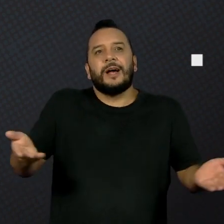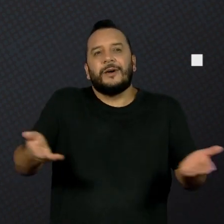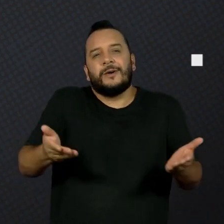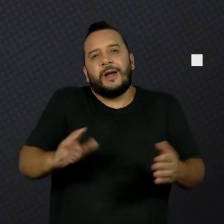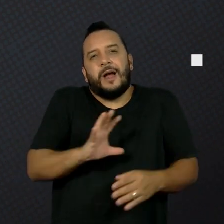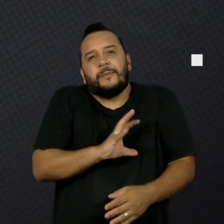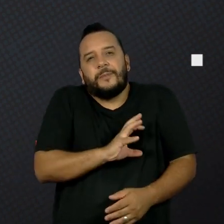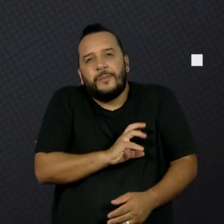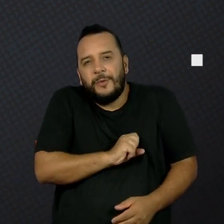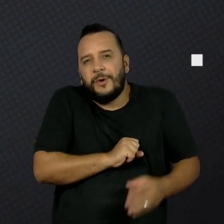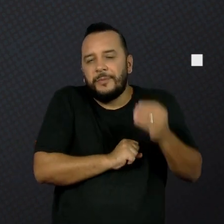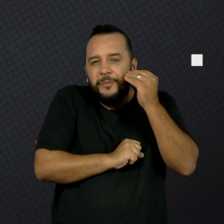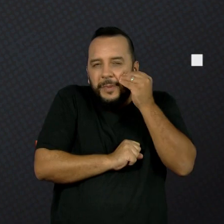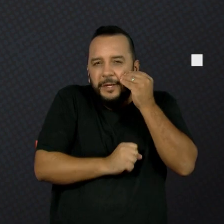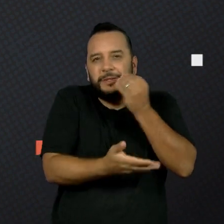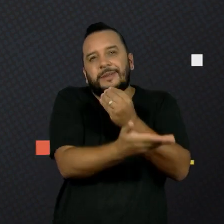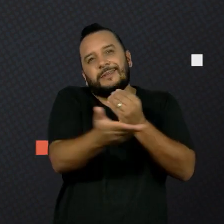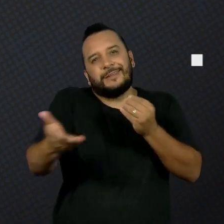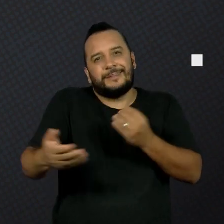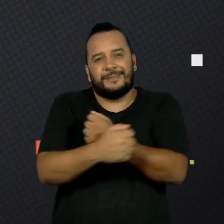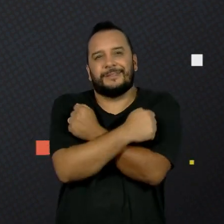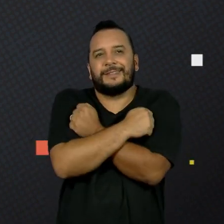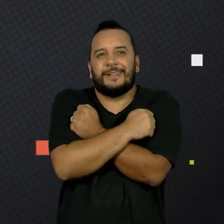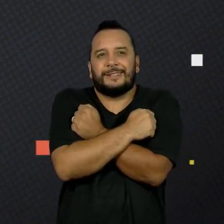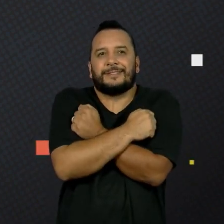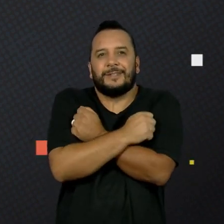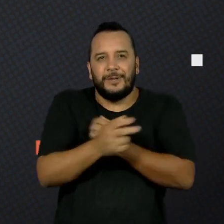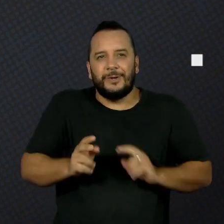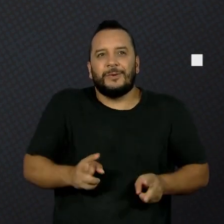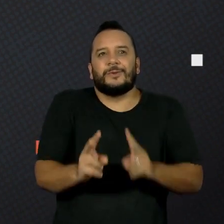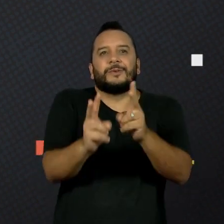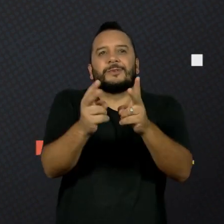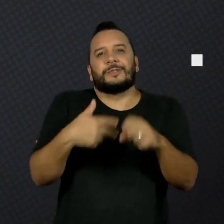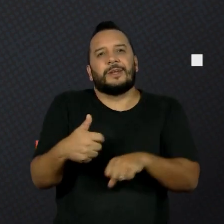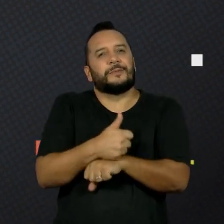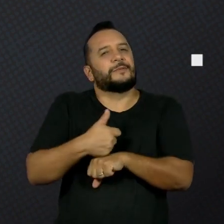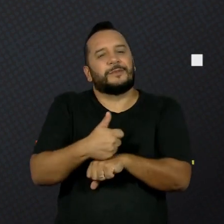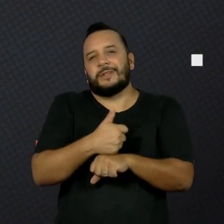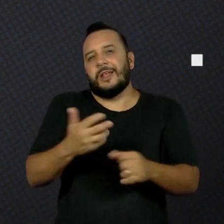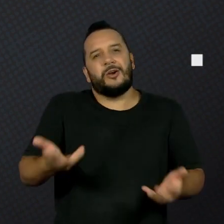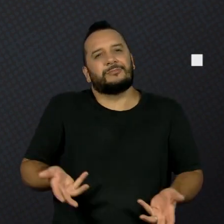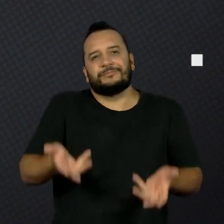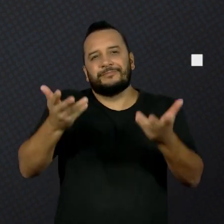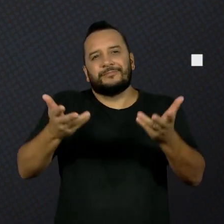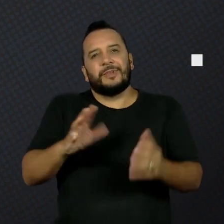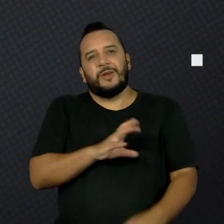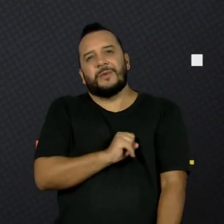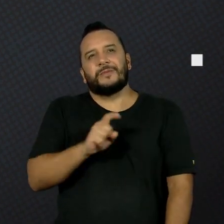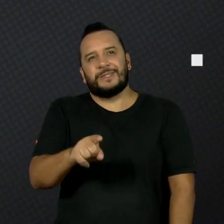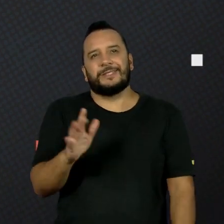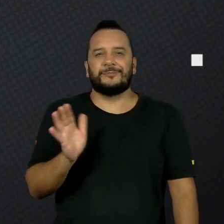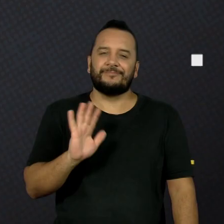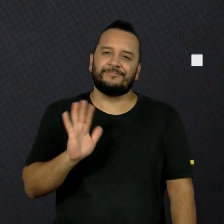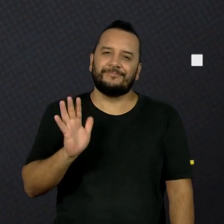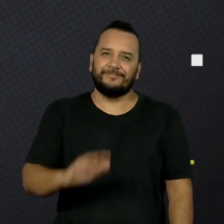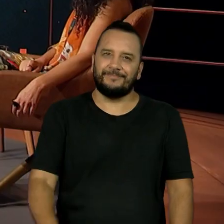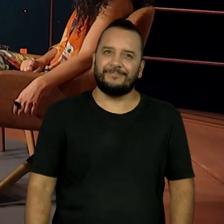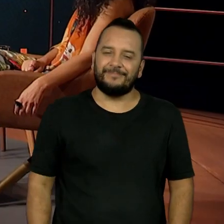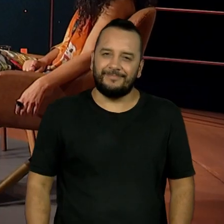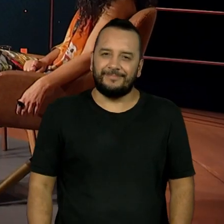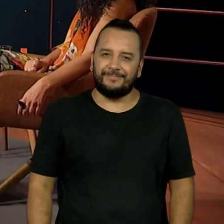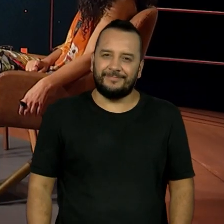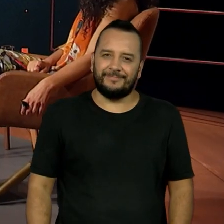hugs, big kisses, and just keep on being your amazing, talented self. I love you. Bye.